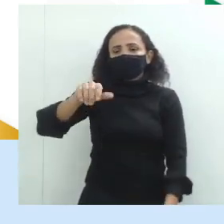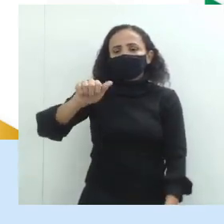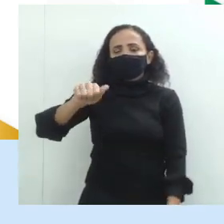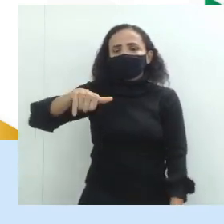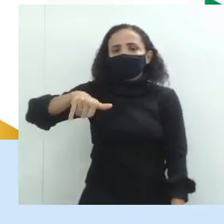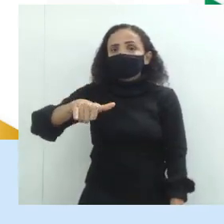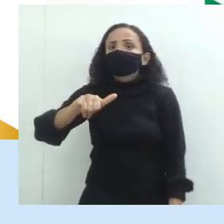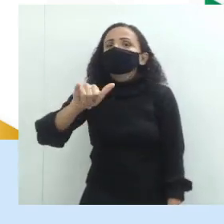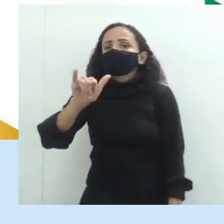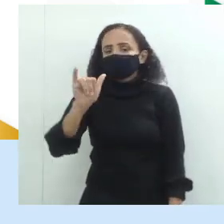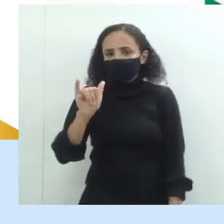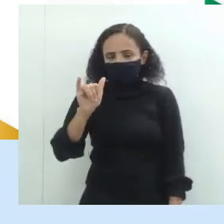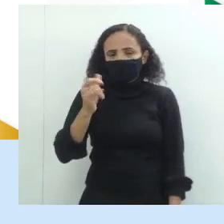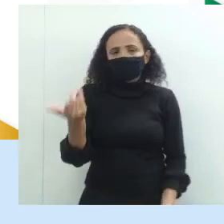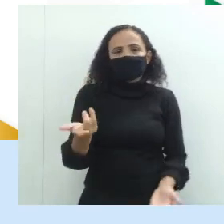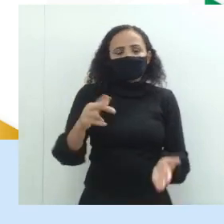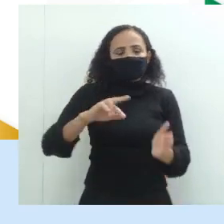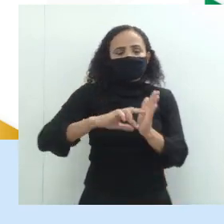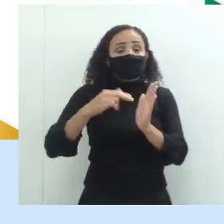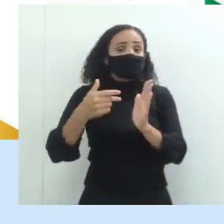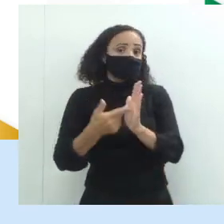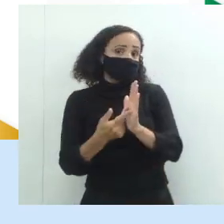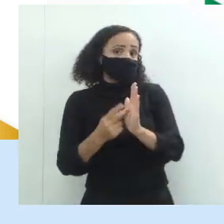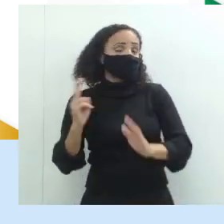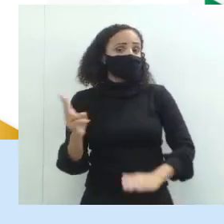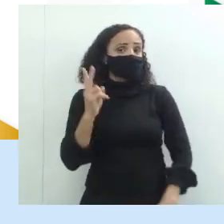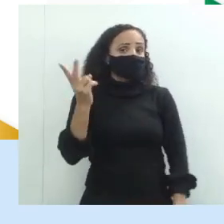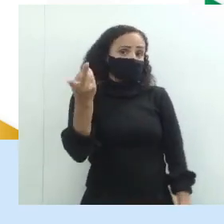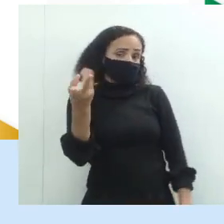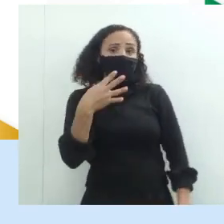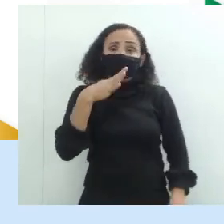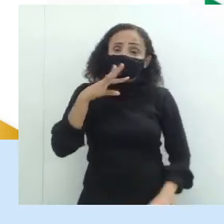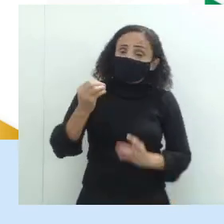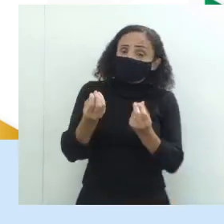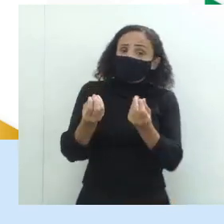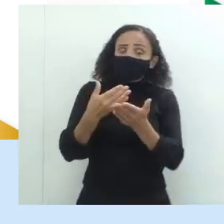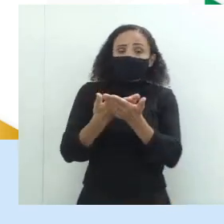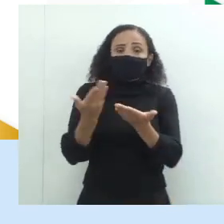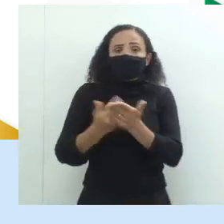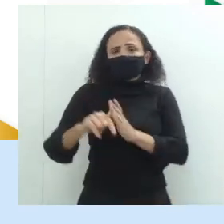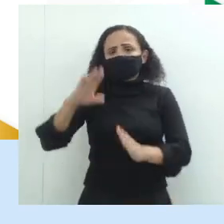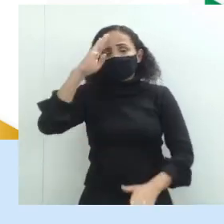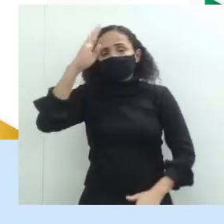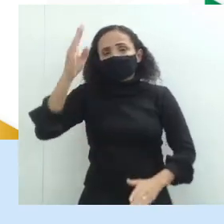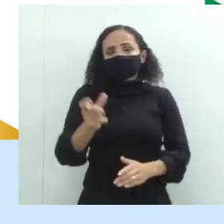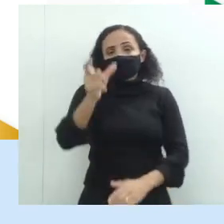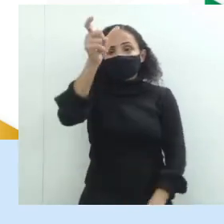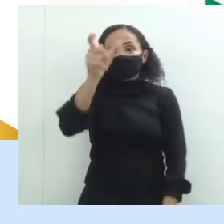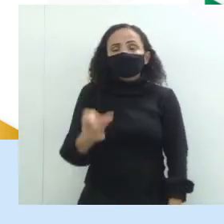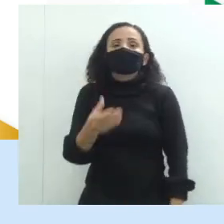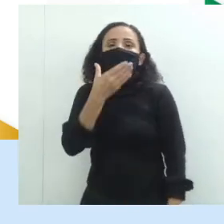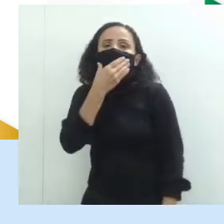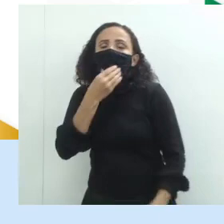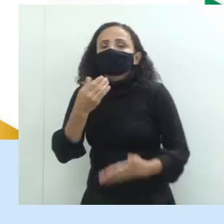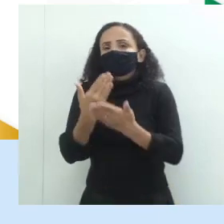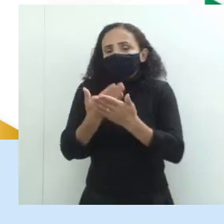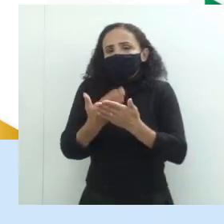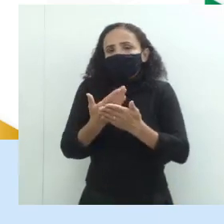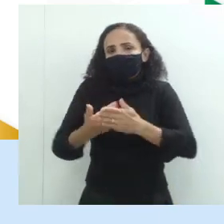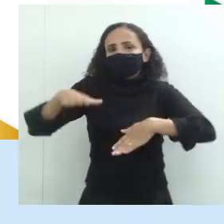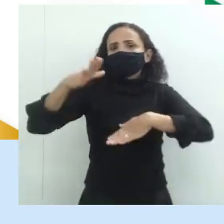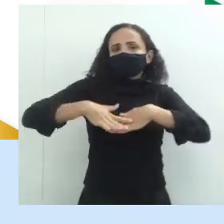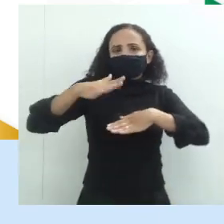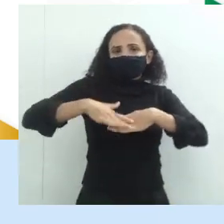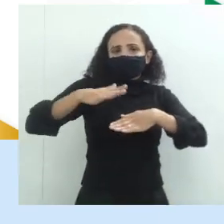começa com X, é o X da questão, valor desconhecido. Também entendeu os dois principais grandes autores de matemática, que tem muito a ver,